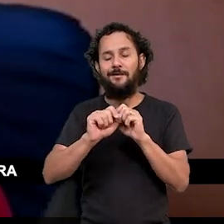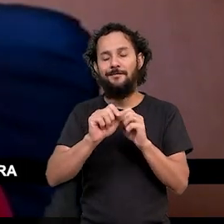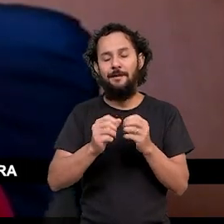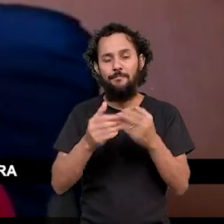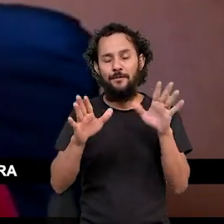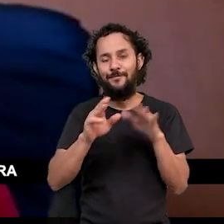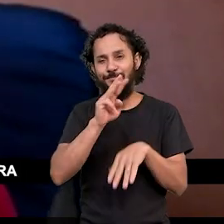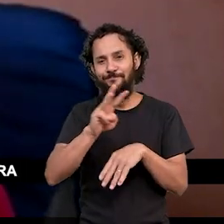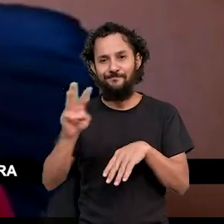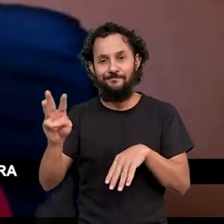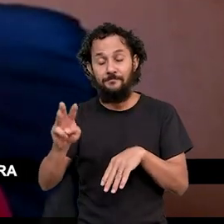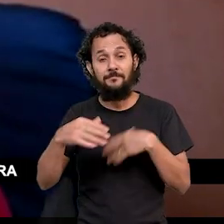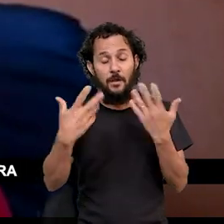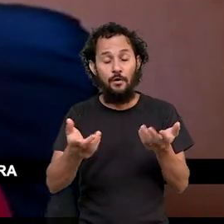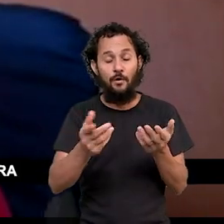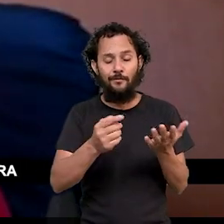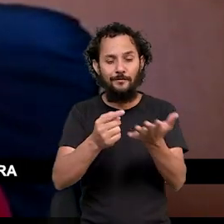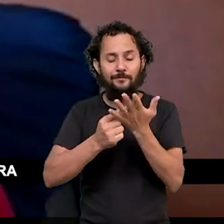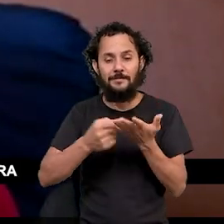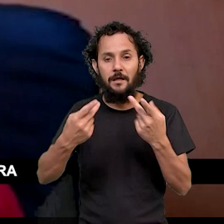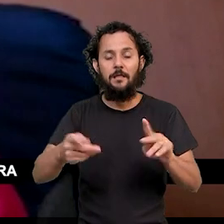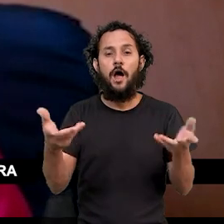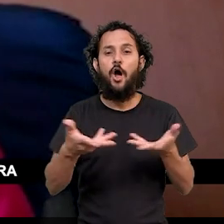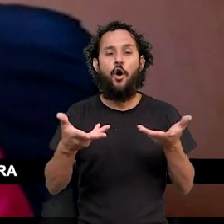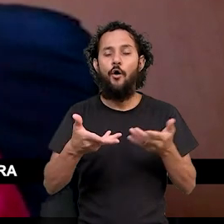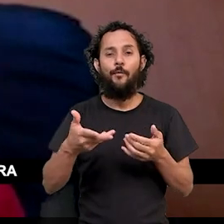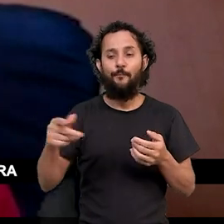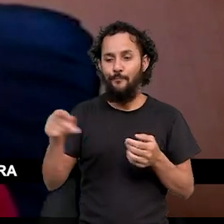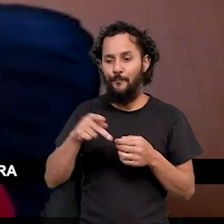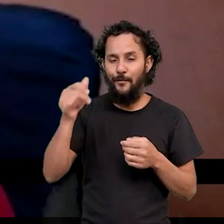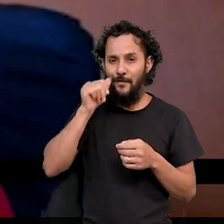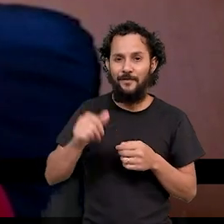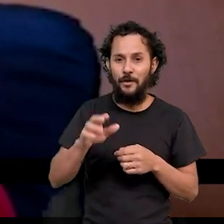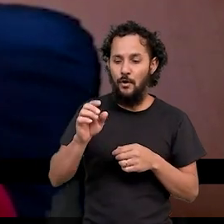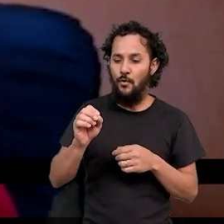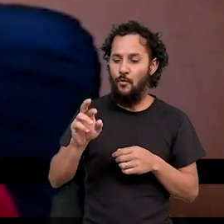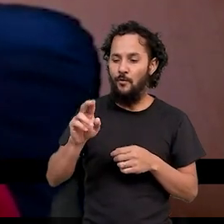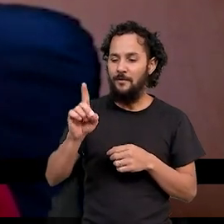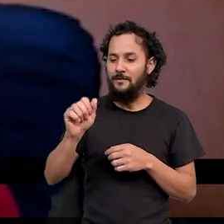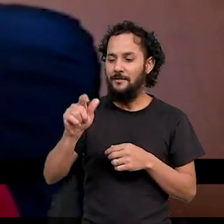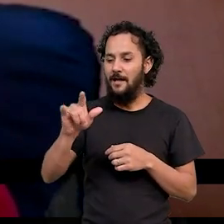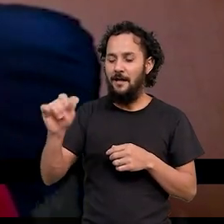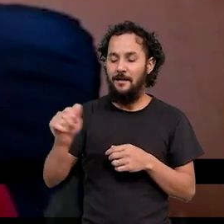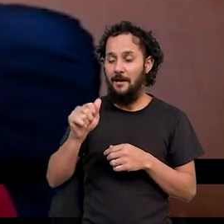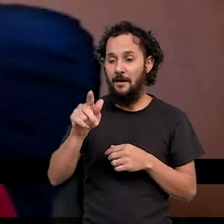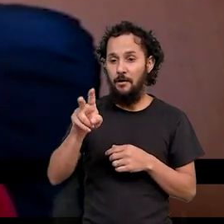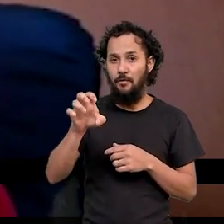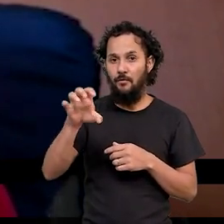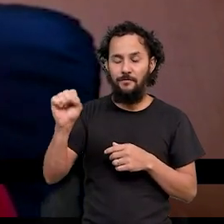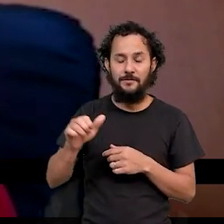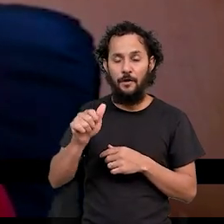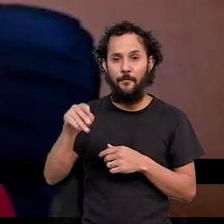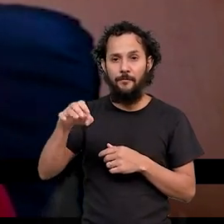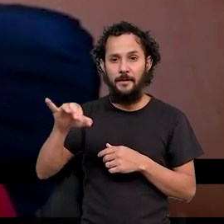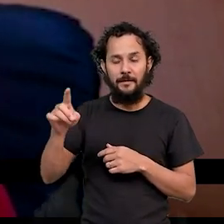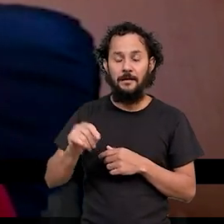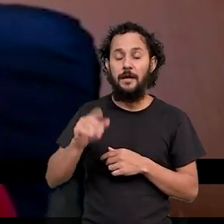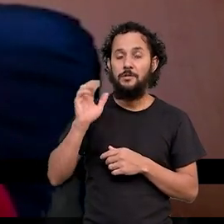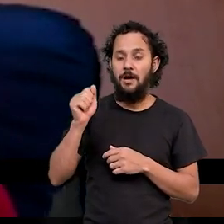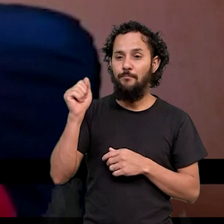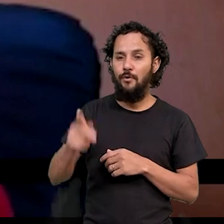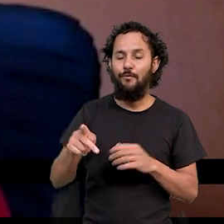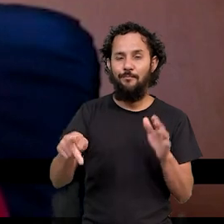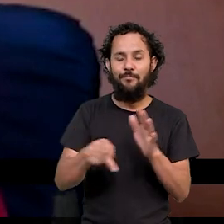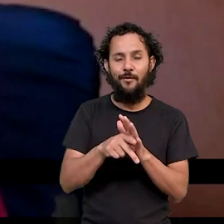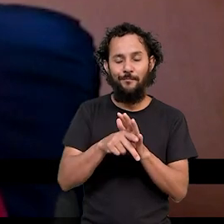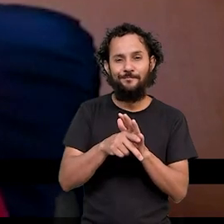do portal. E nossa convidada desse episódio é a professora Ordália Alves de Almeida, titular